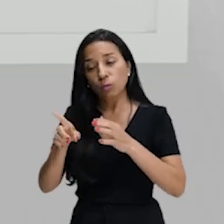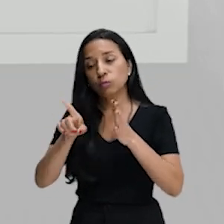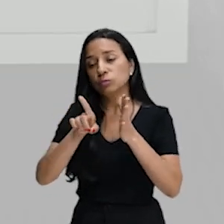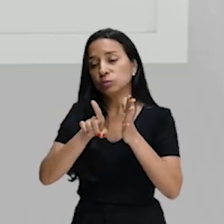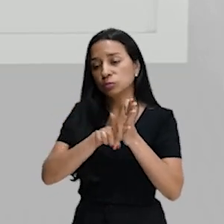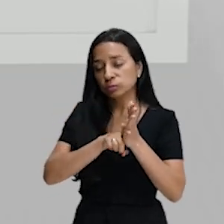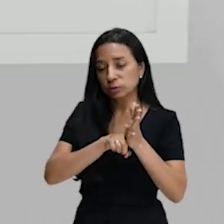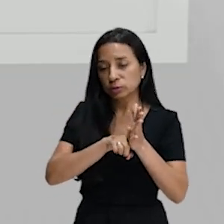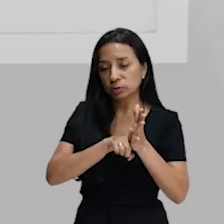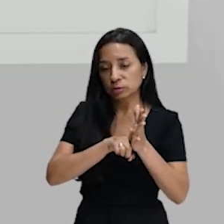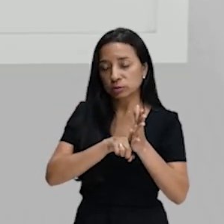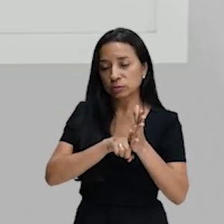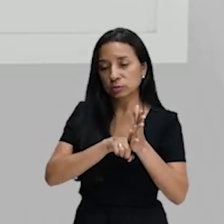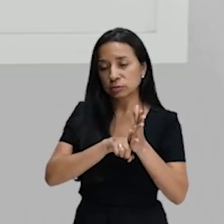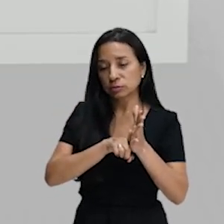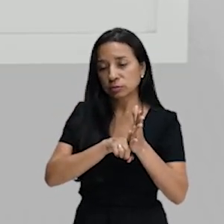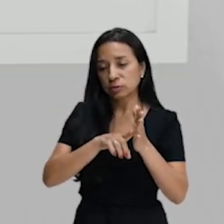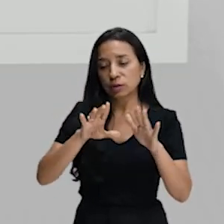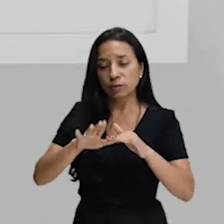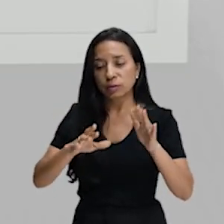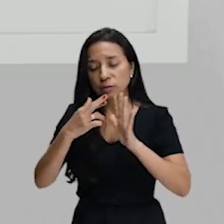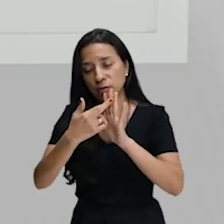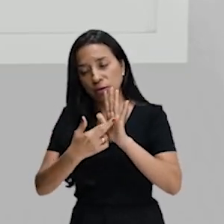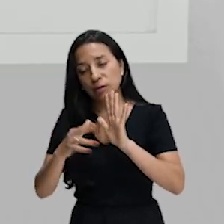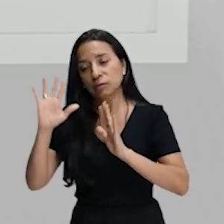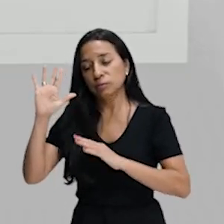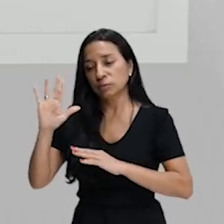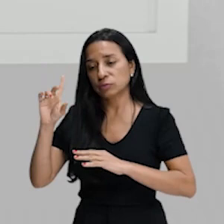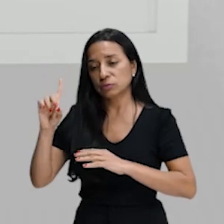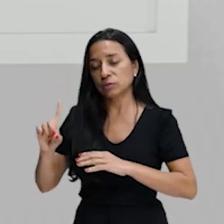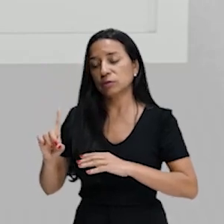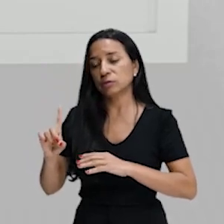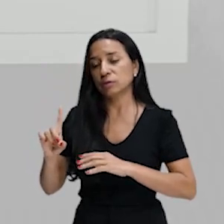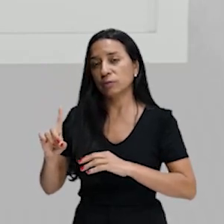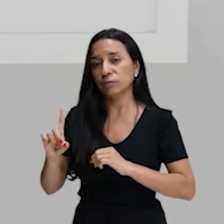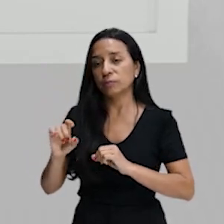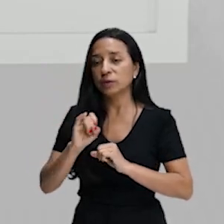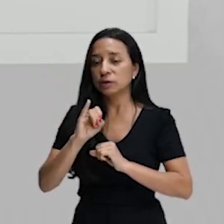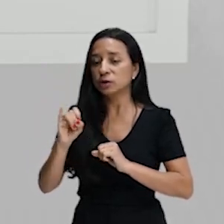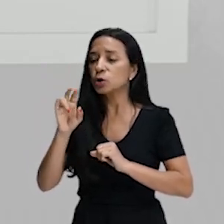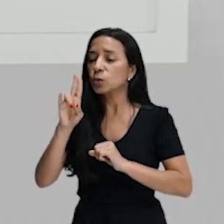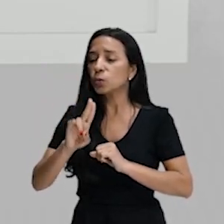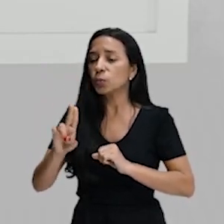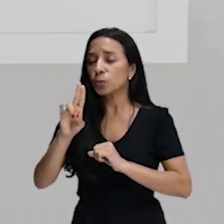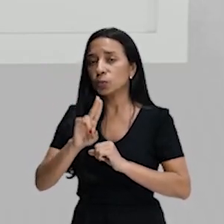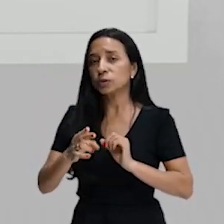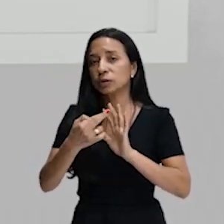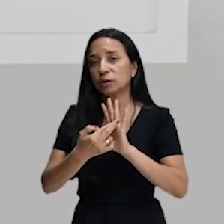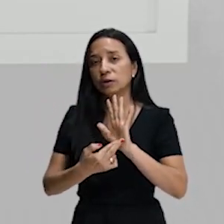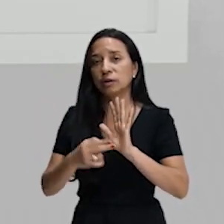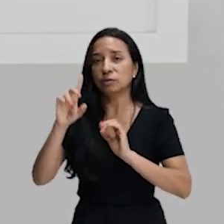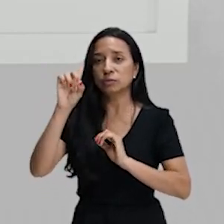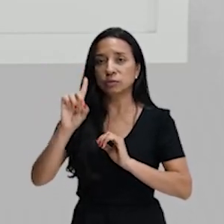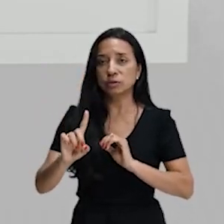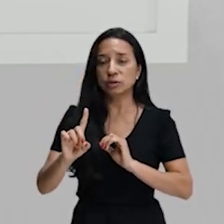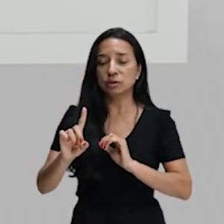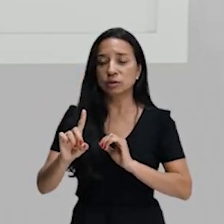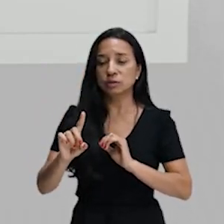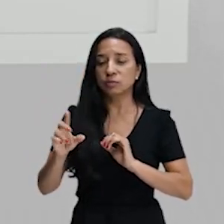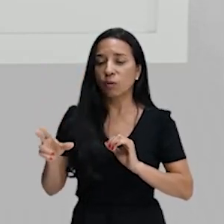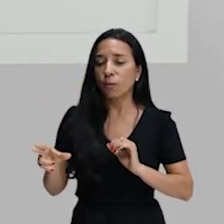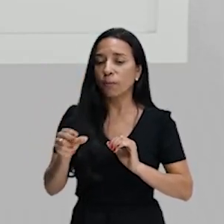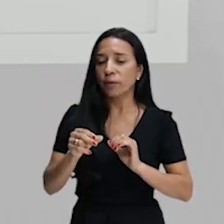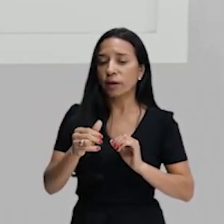vai depender da regra da mão direita, com o do segundo fio, certo? Então, se a gente for utilizar a regra da mão direita, ó, eu vou pegar aqui o primeiro fio, que está mais